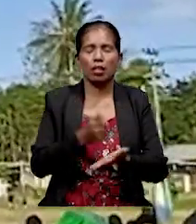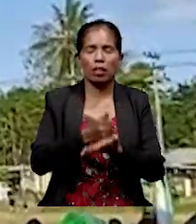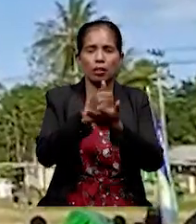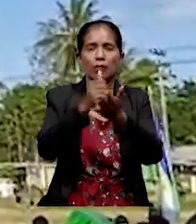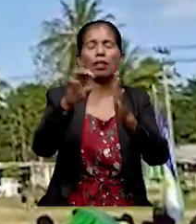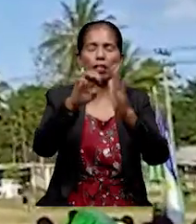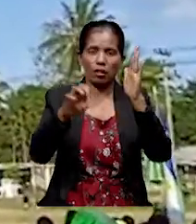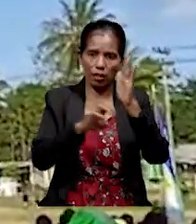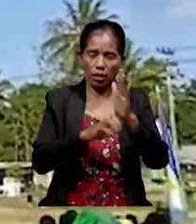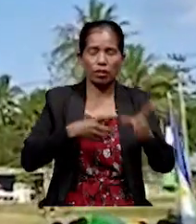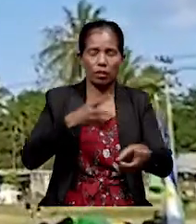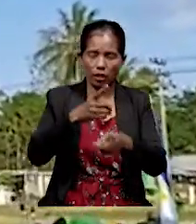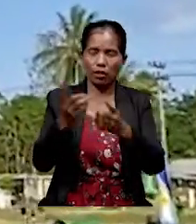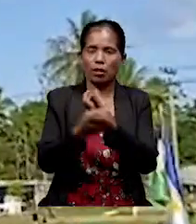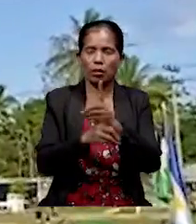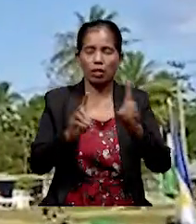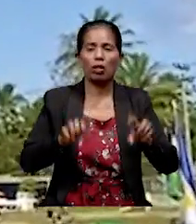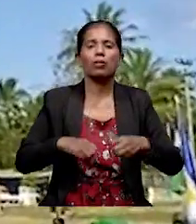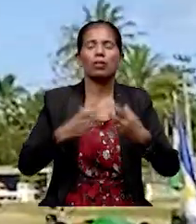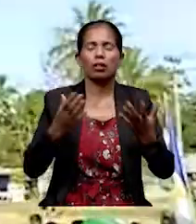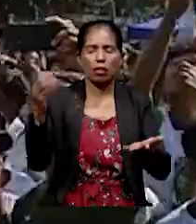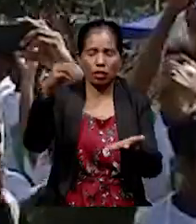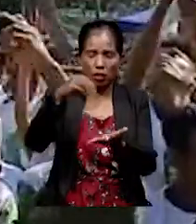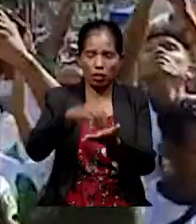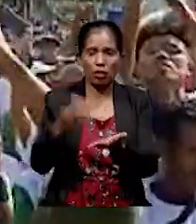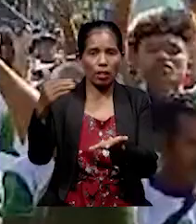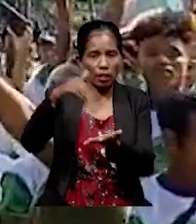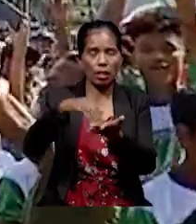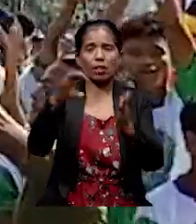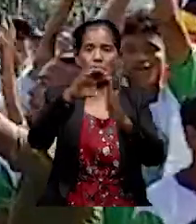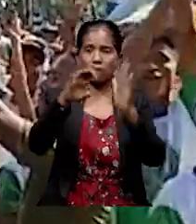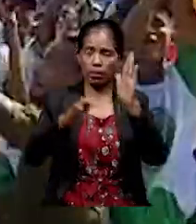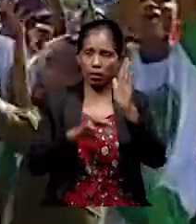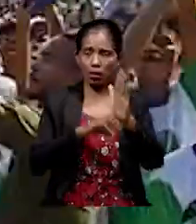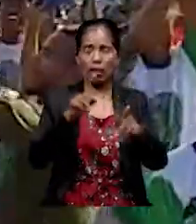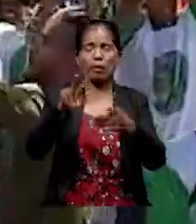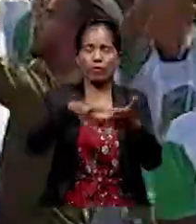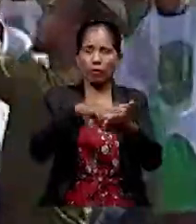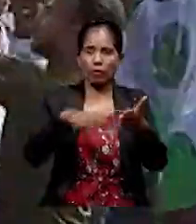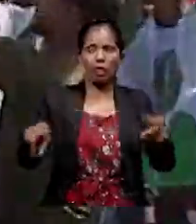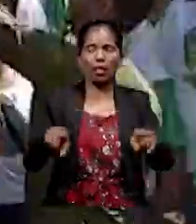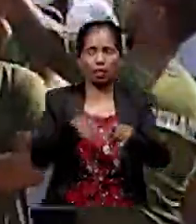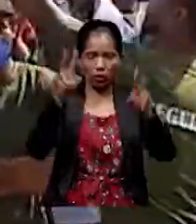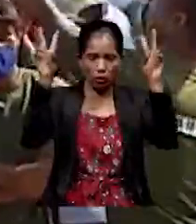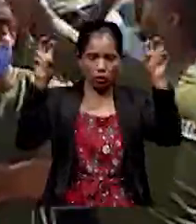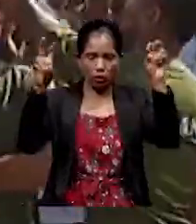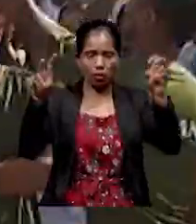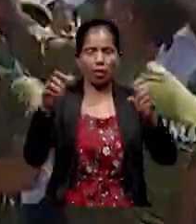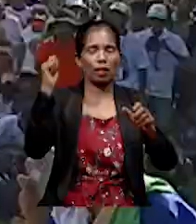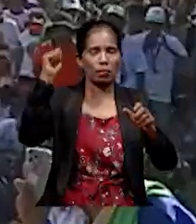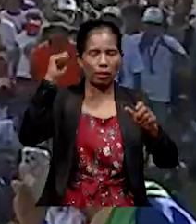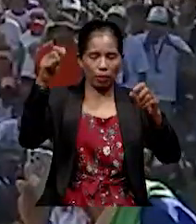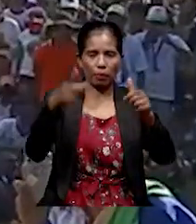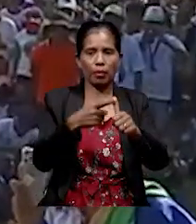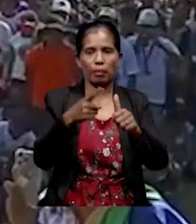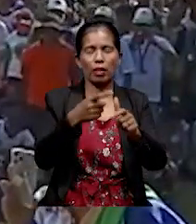Estado de Direito Democrático, no insa atu atur ricas Constituição, neve ema viola no dar tópico ba campanha primeiro, husi candidato